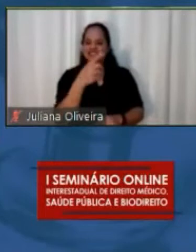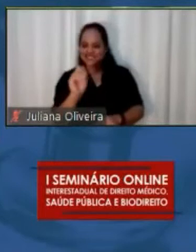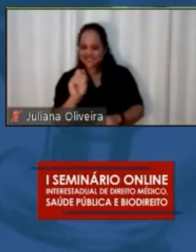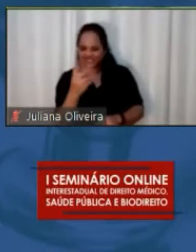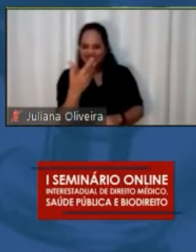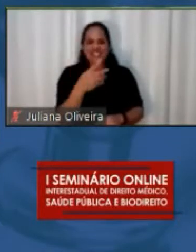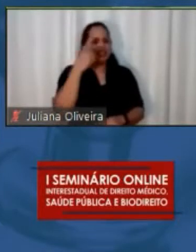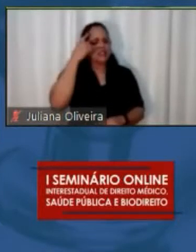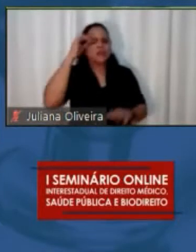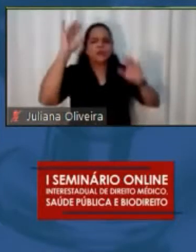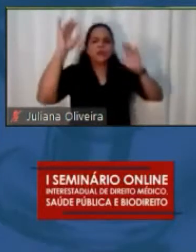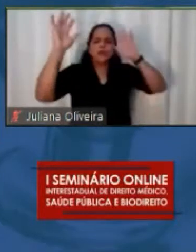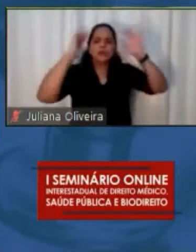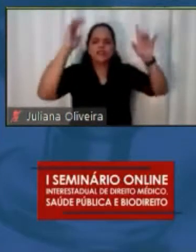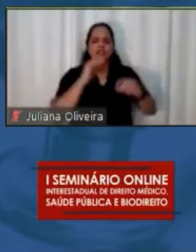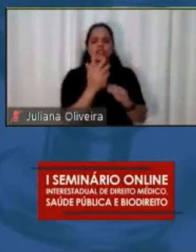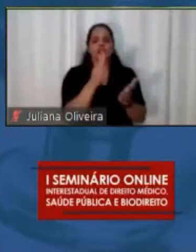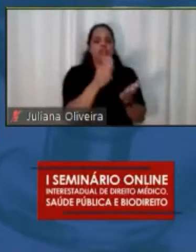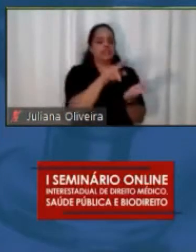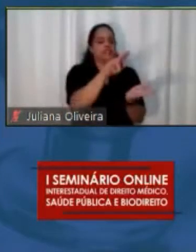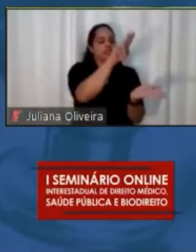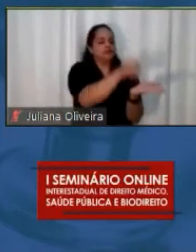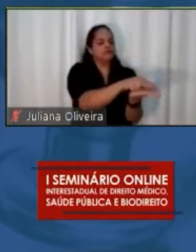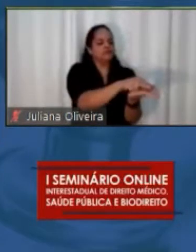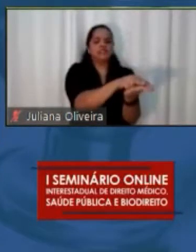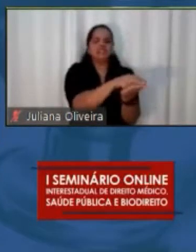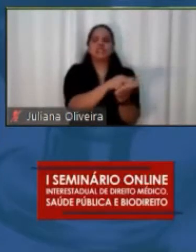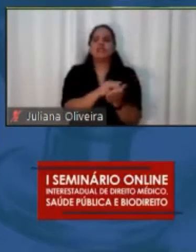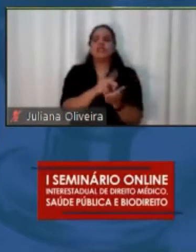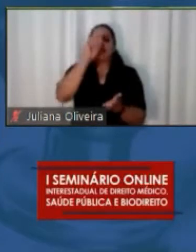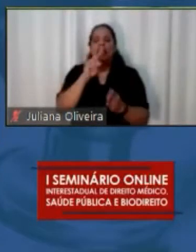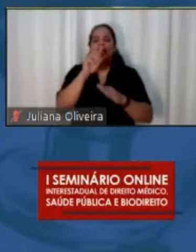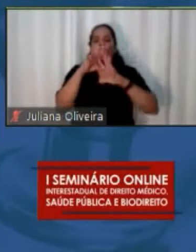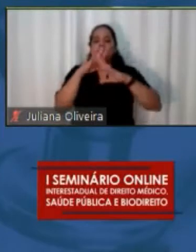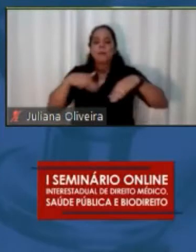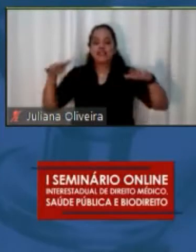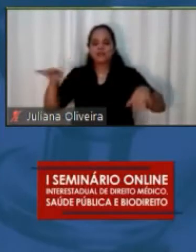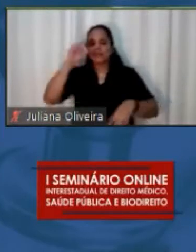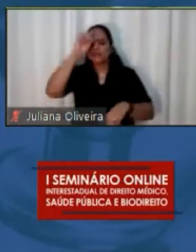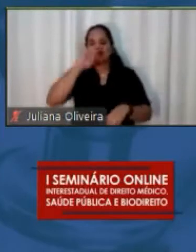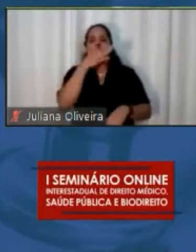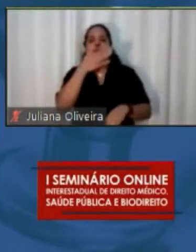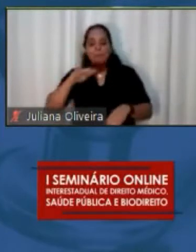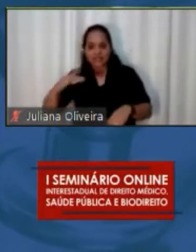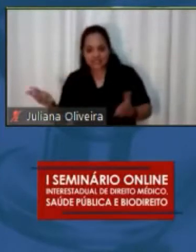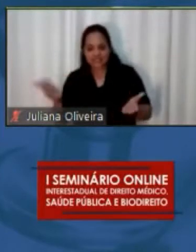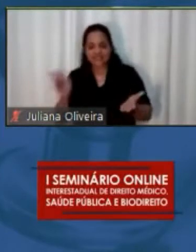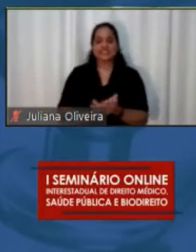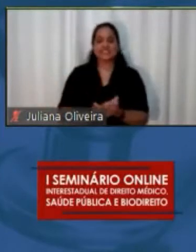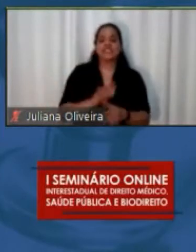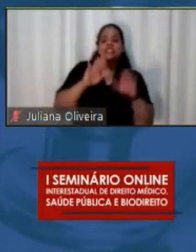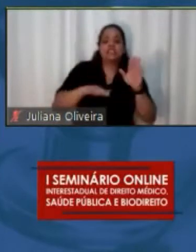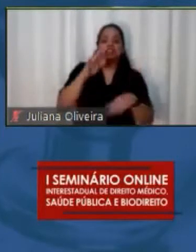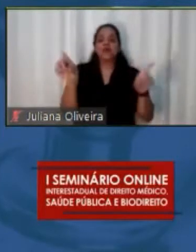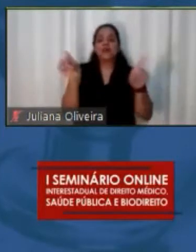reposição, não de plasma, que é o composto do sangue, né? A parte líquida do